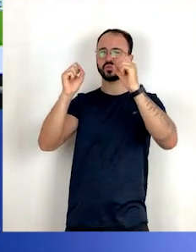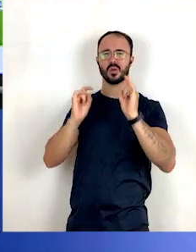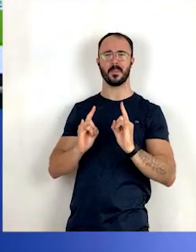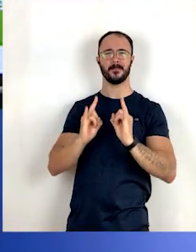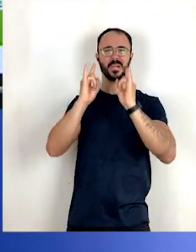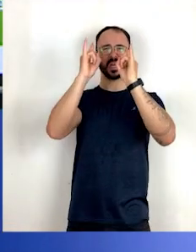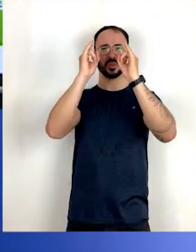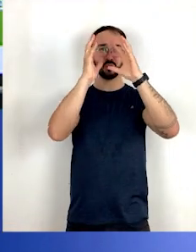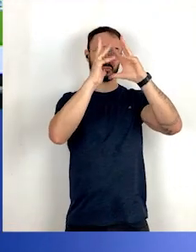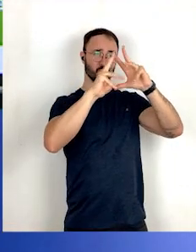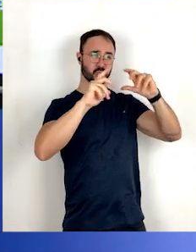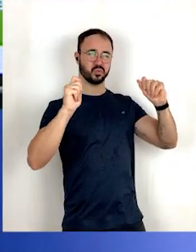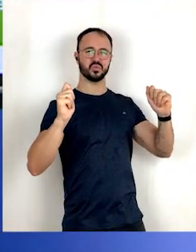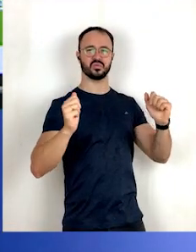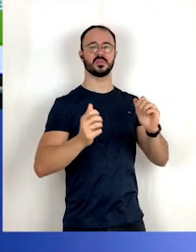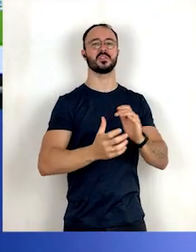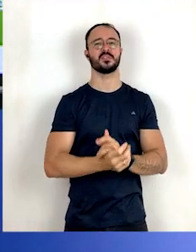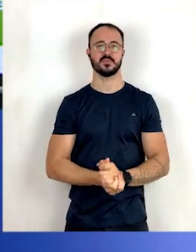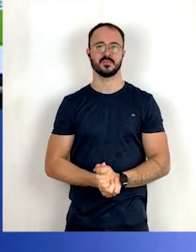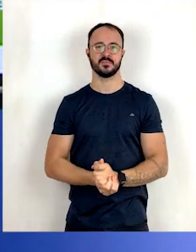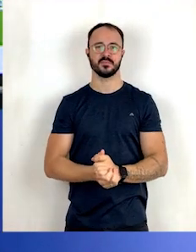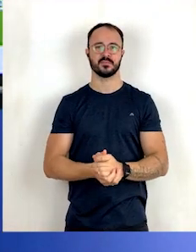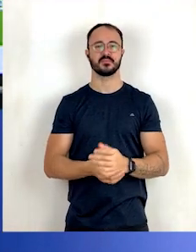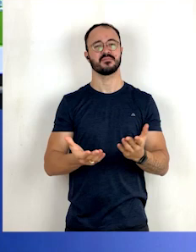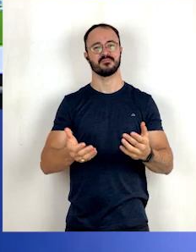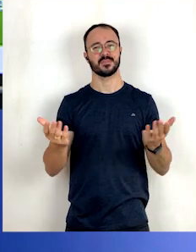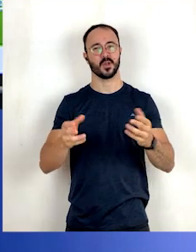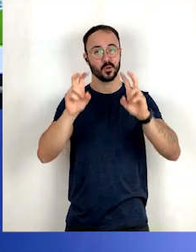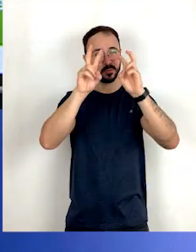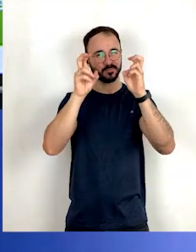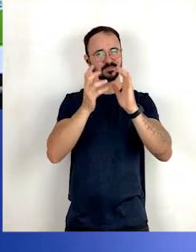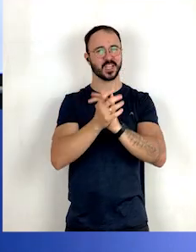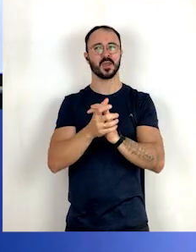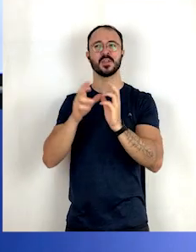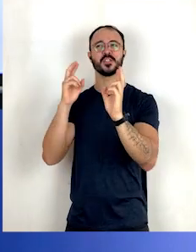sobre ventos e alterações climáticas. Vamos resolver alguns exercícios?